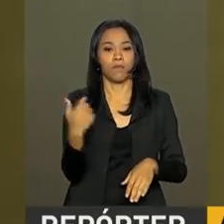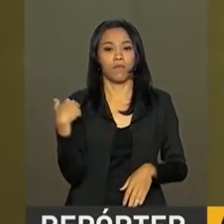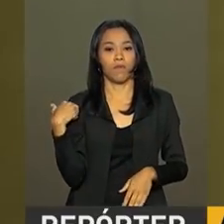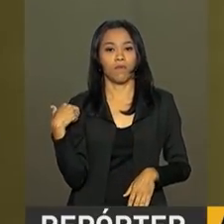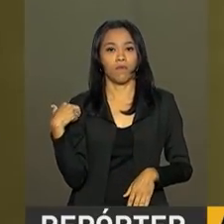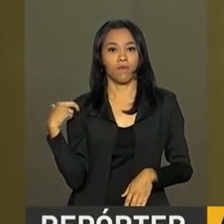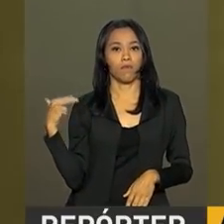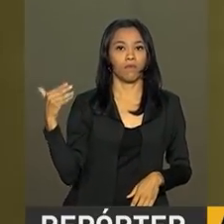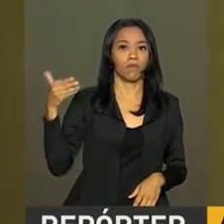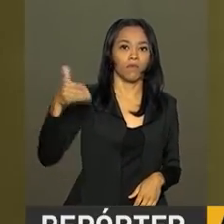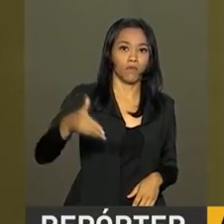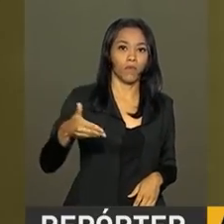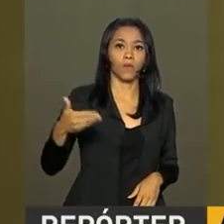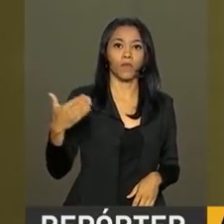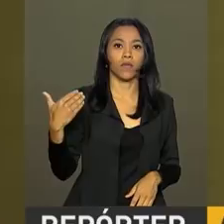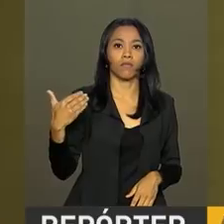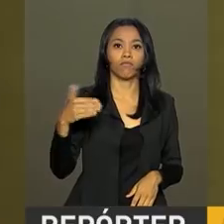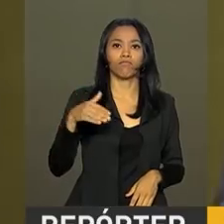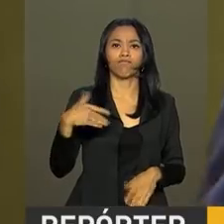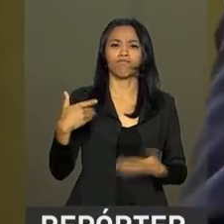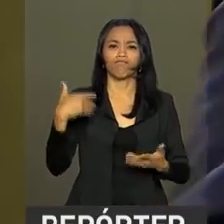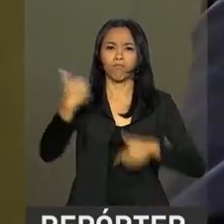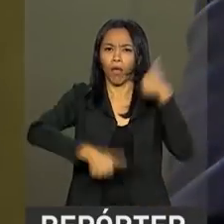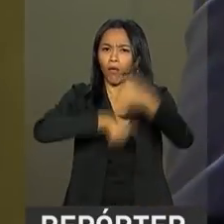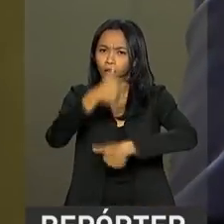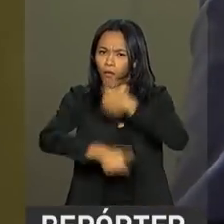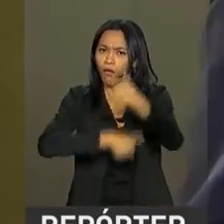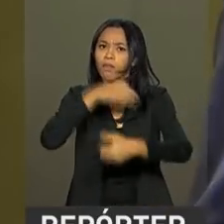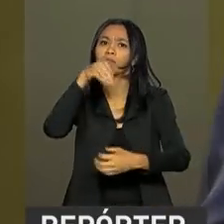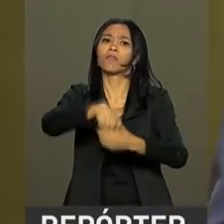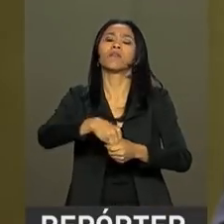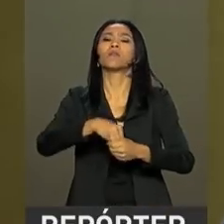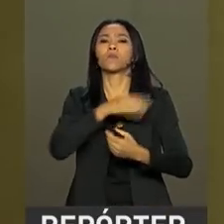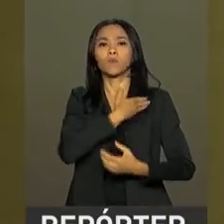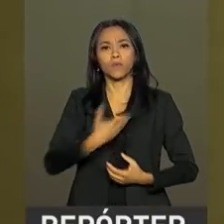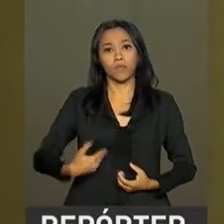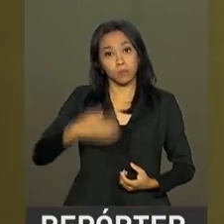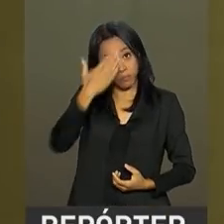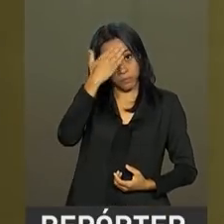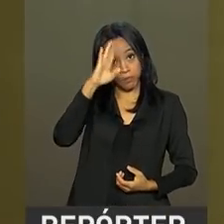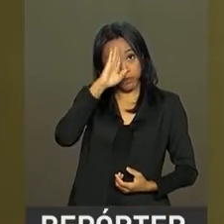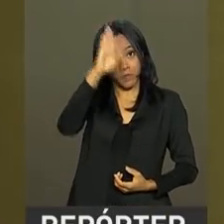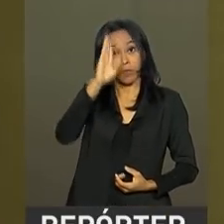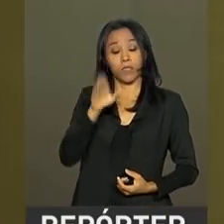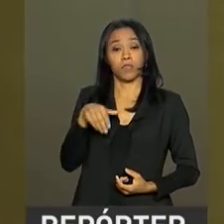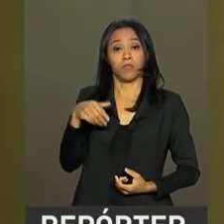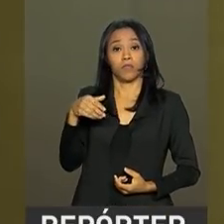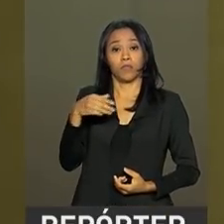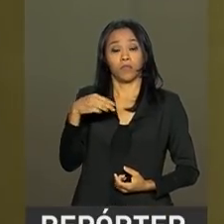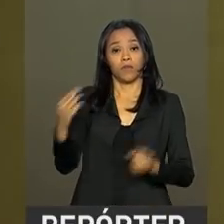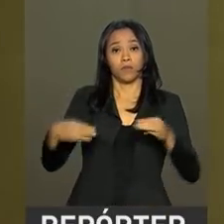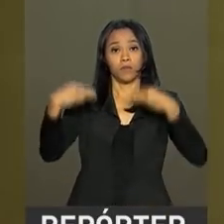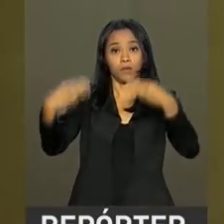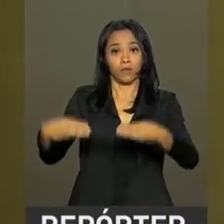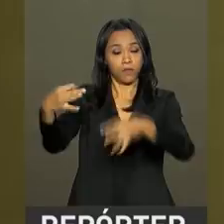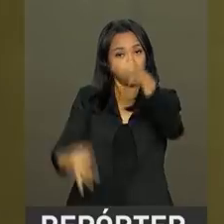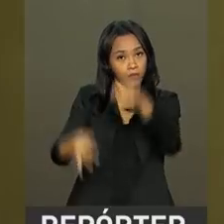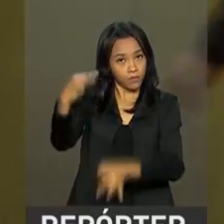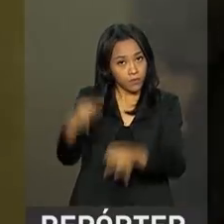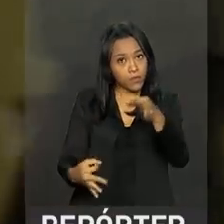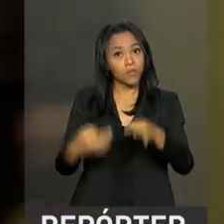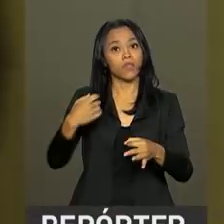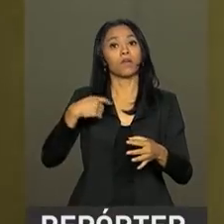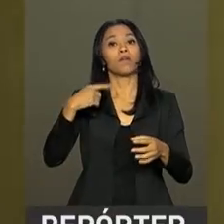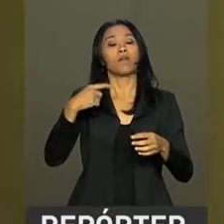mobilizando governo especialmente o ministério da justiça para regularizar a